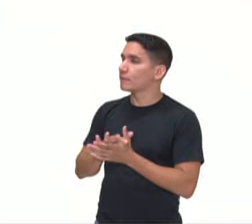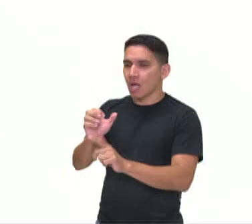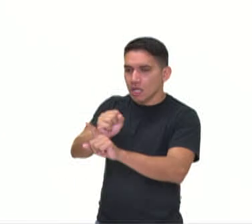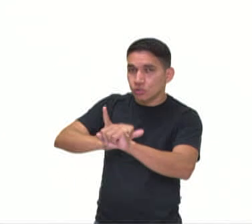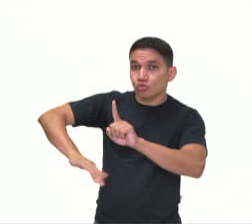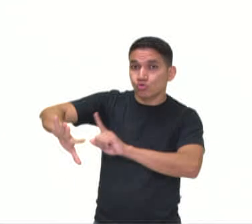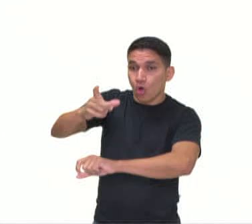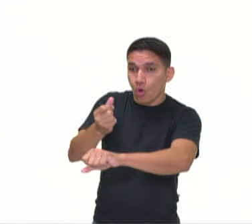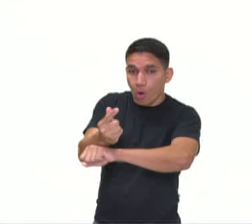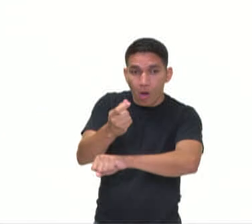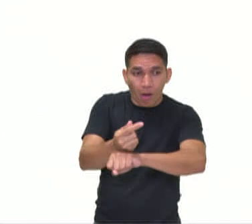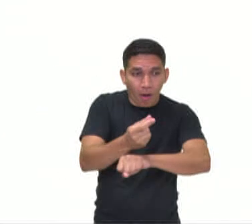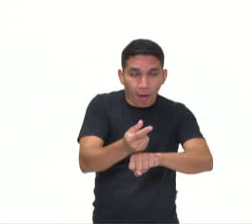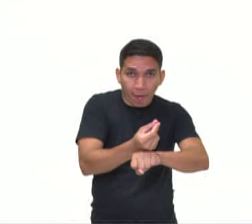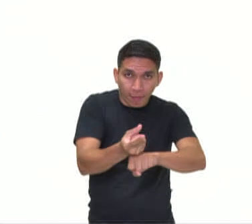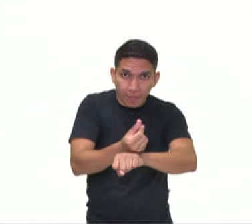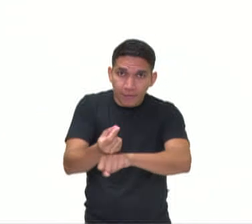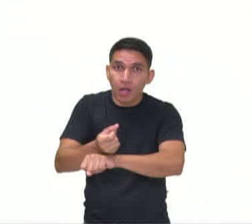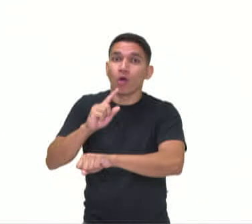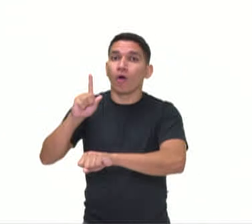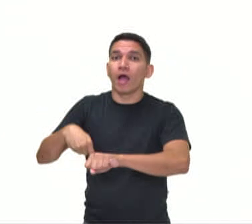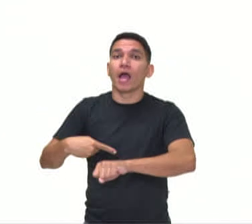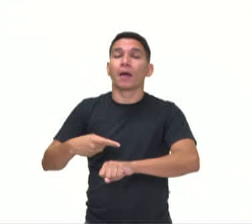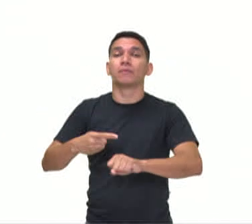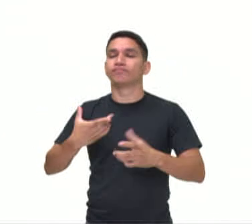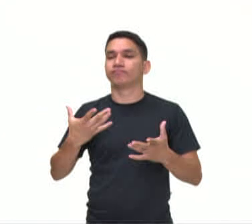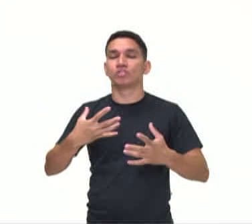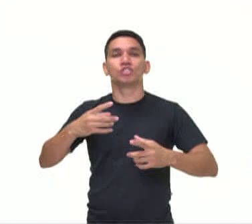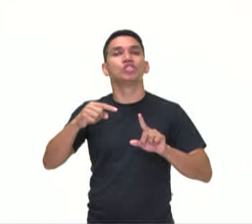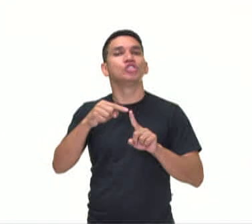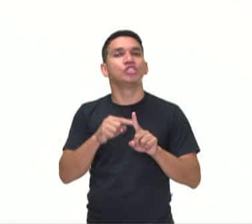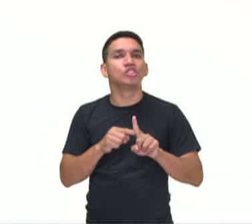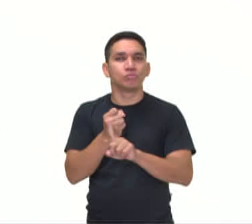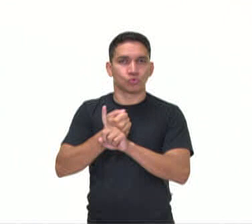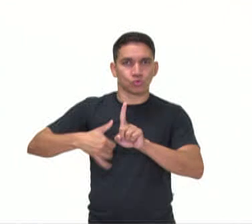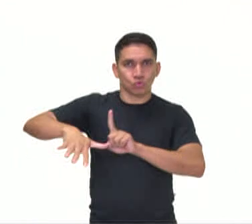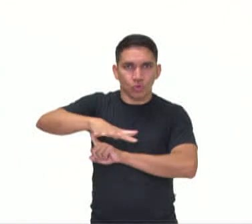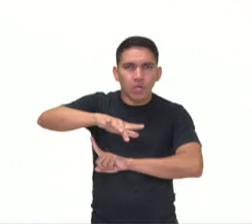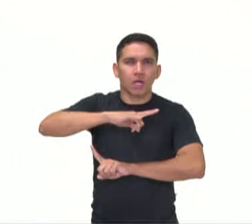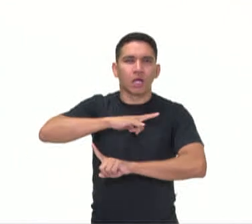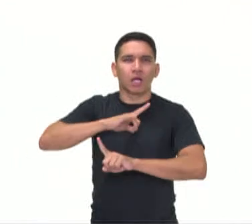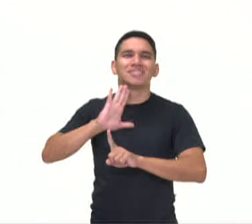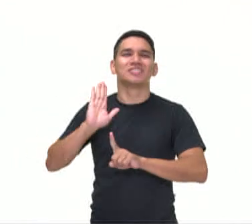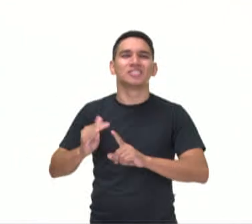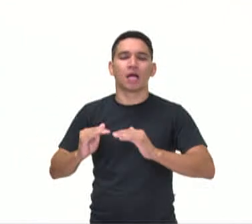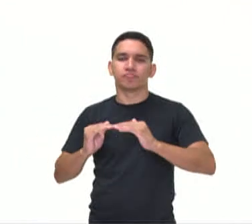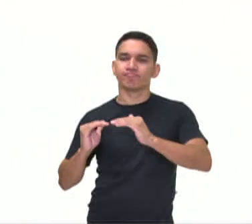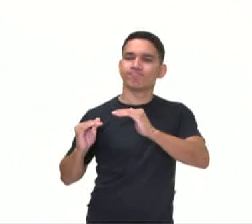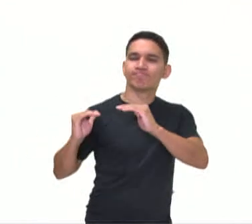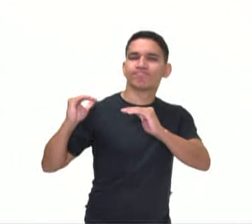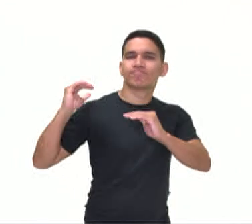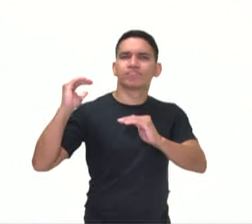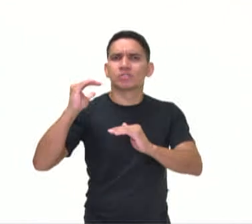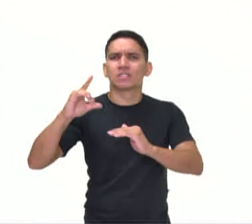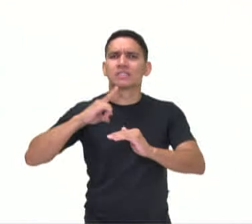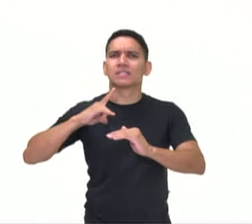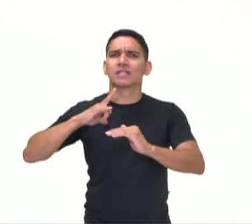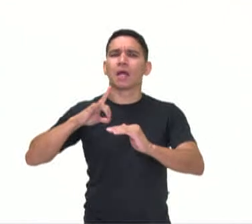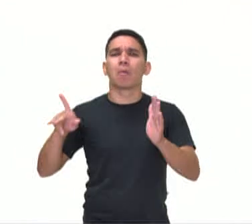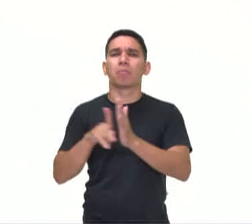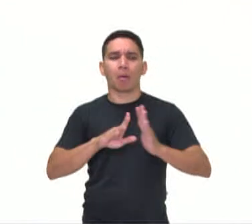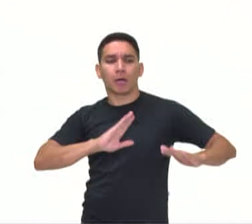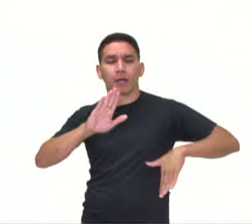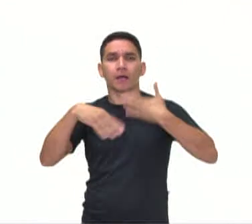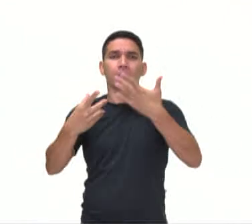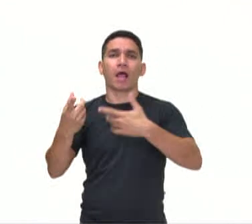de consumo é um modelo de sociedade que se encontra numa avançada etapa do desenvolvimento capitalista